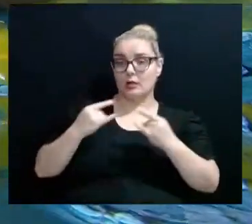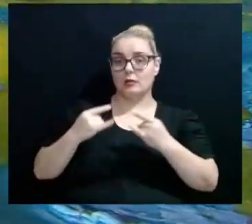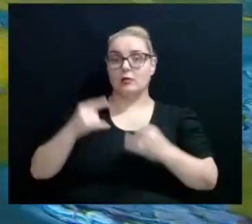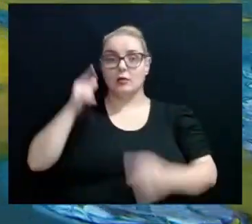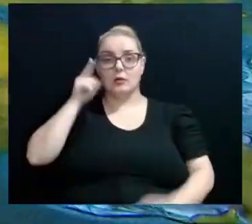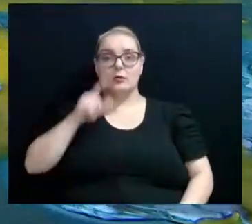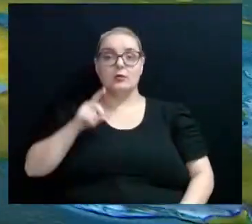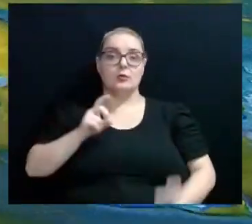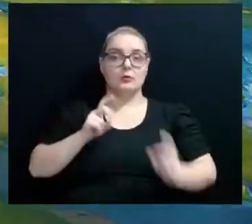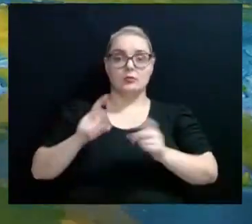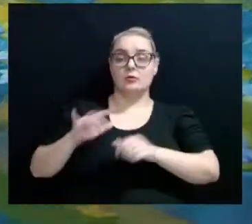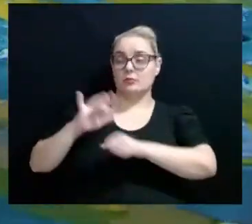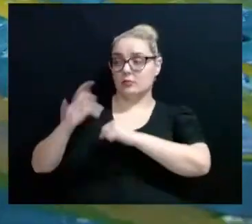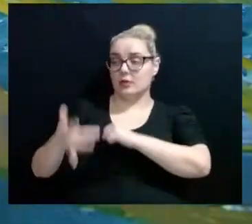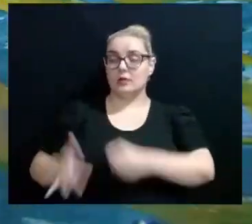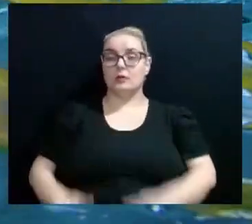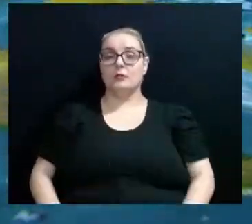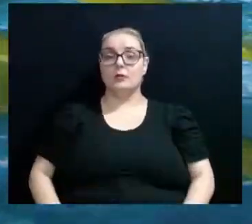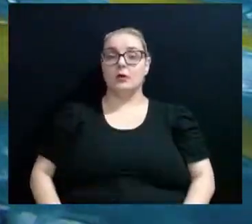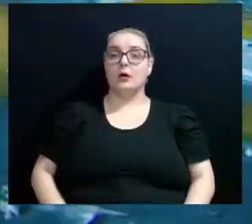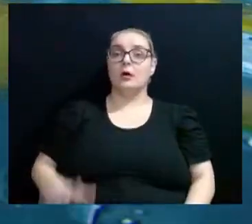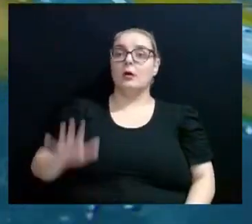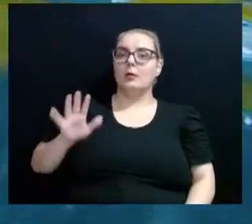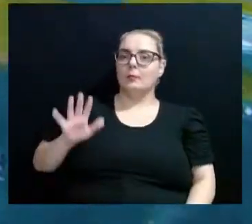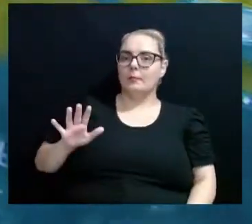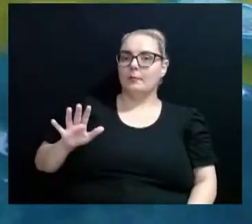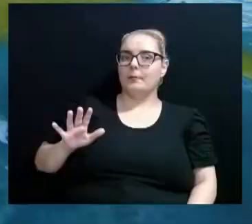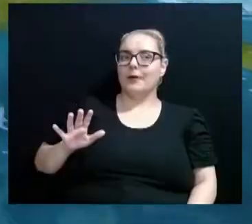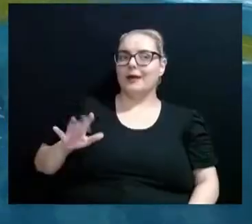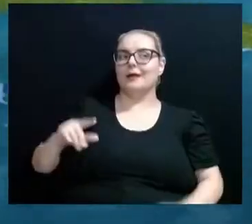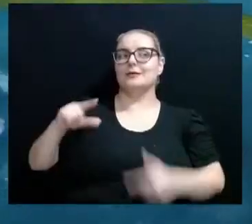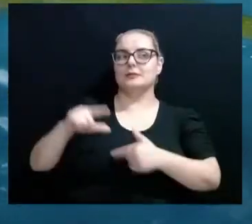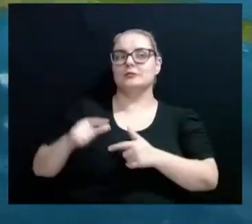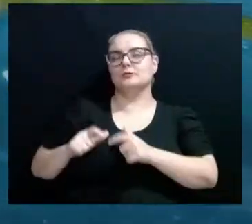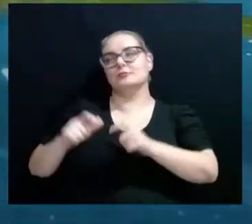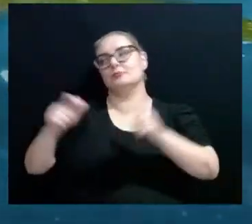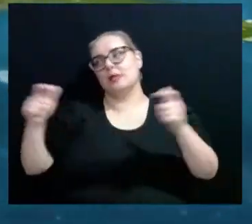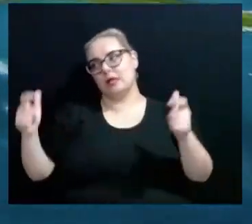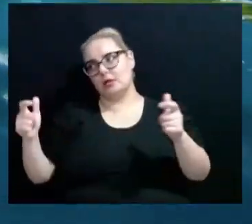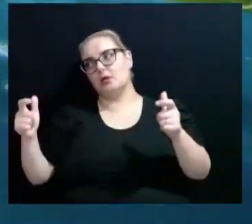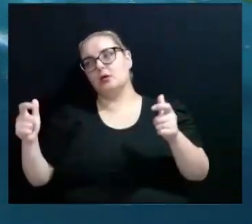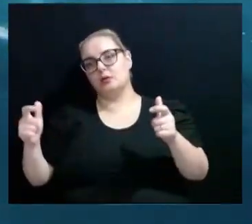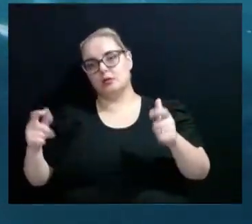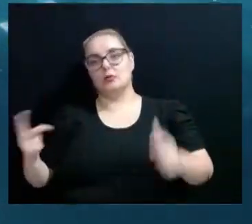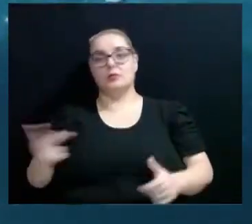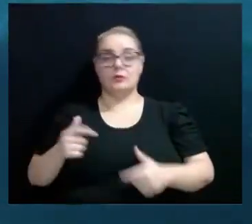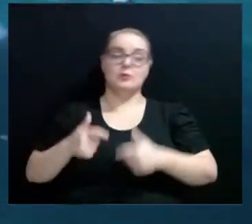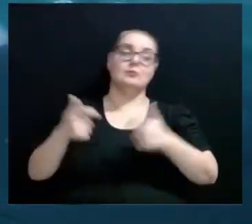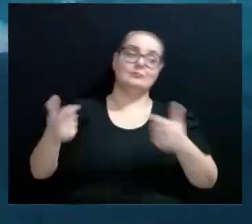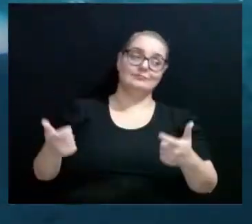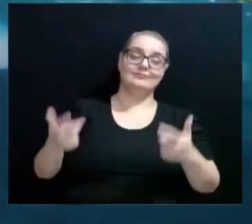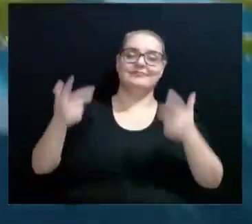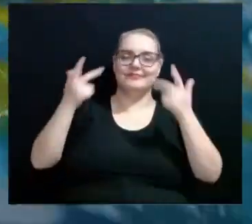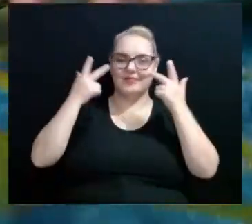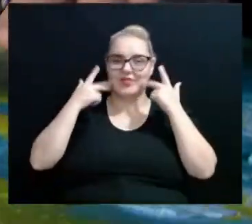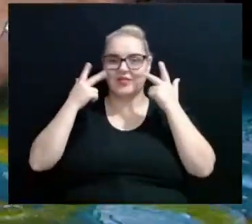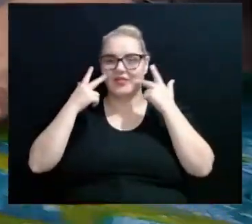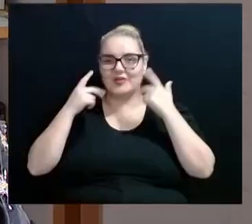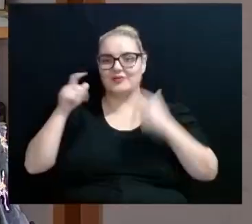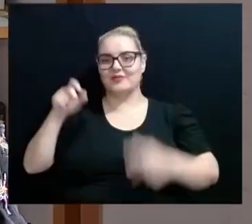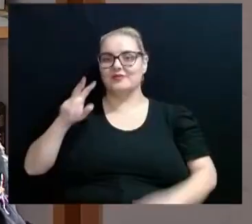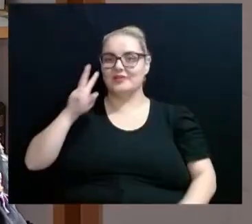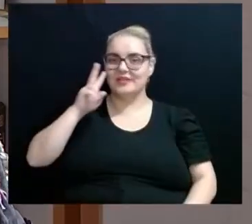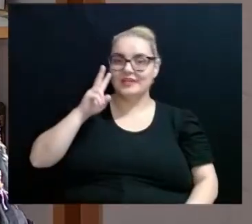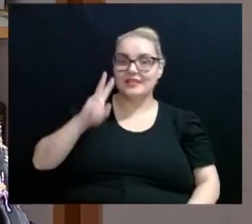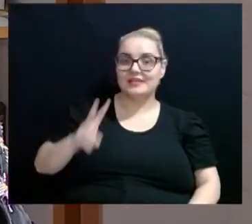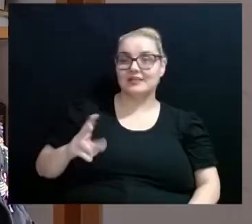terem interesse e conseguir vender ali pelas redes sociais. Mas quadros de valor agregado maior, normalmente a